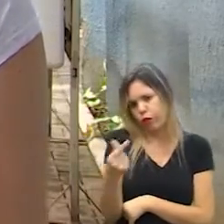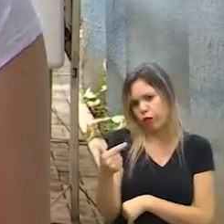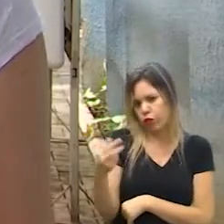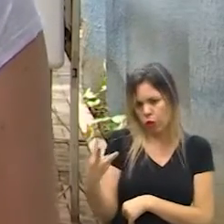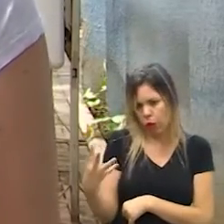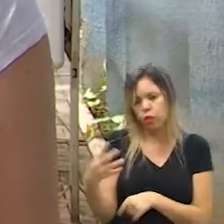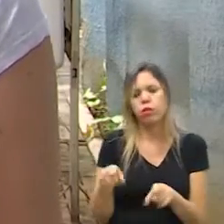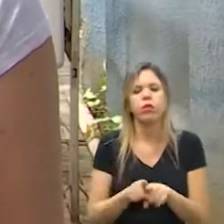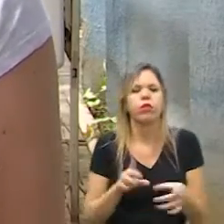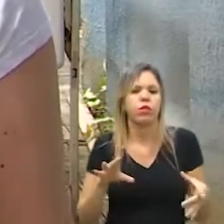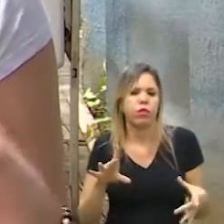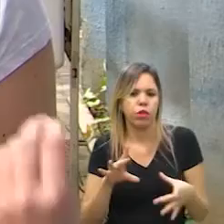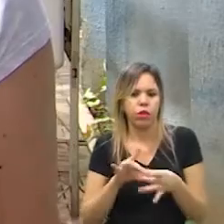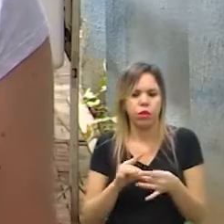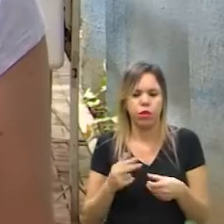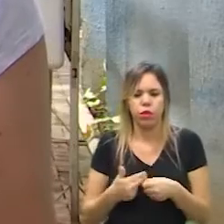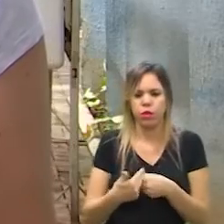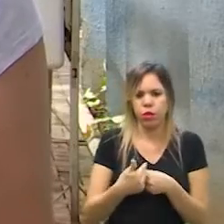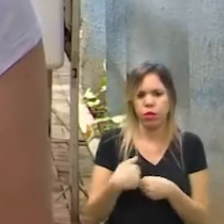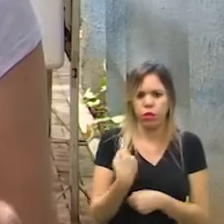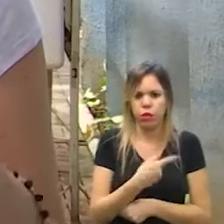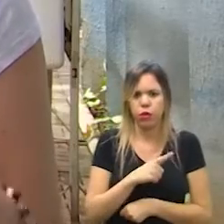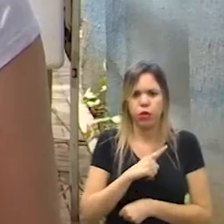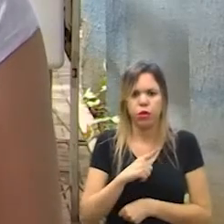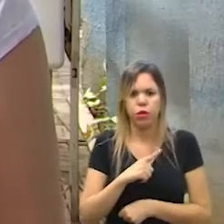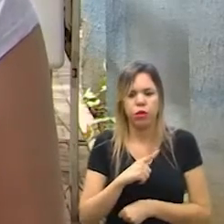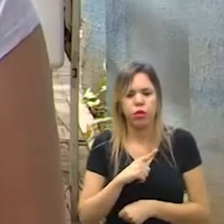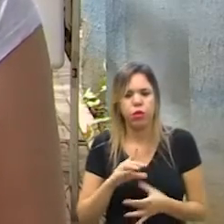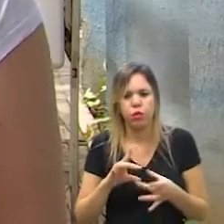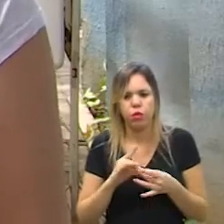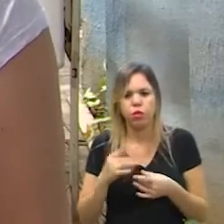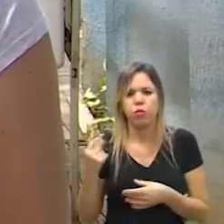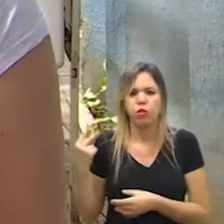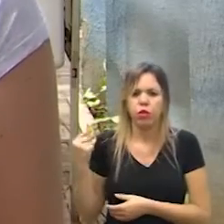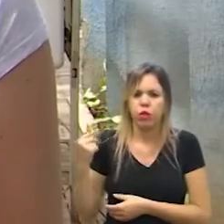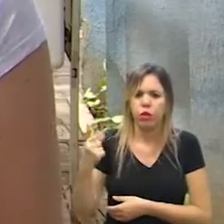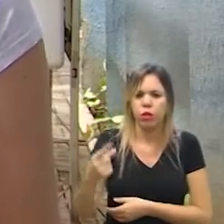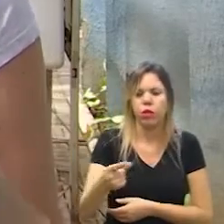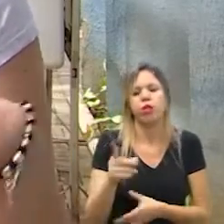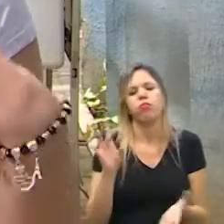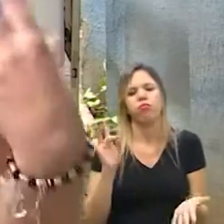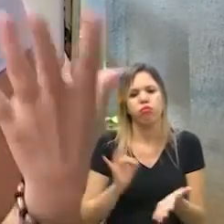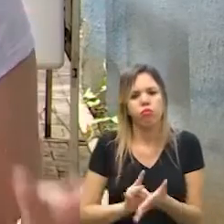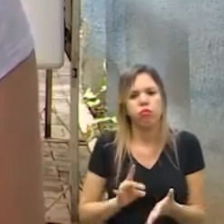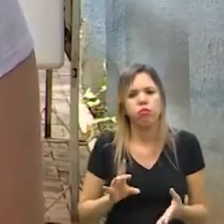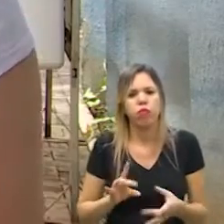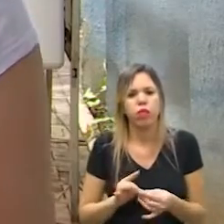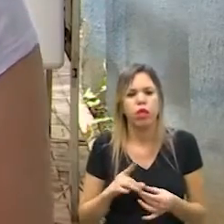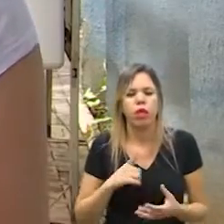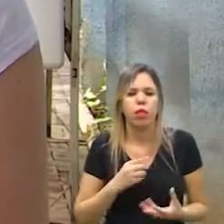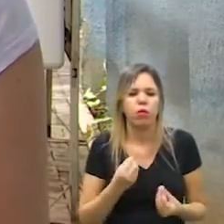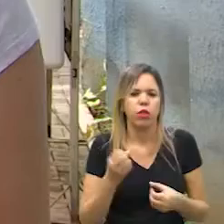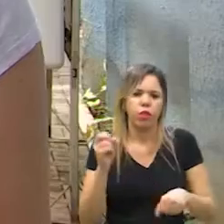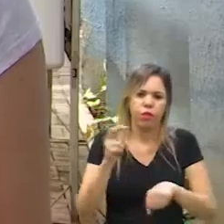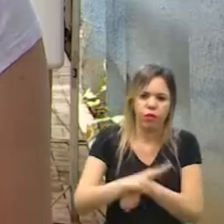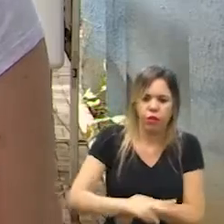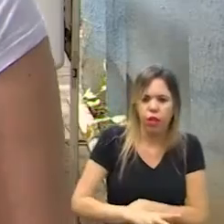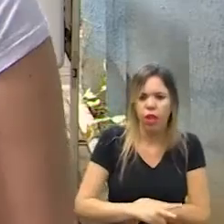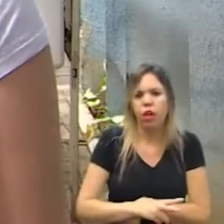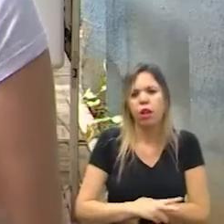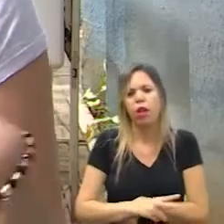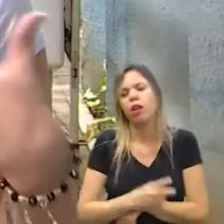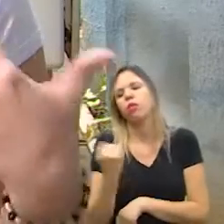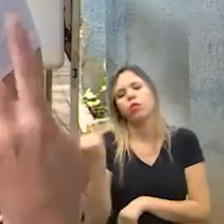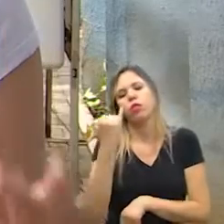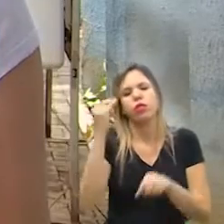2021 e 2024. Porém, ele é feito em parceria com a Unicamp, que a gente tem uma parceria já de muito tempo